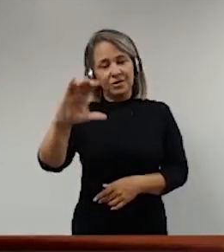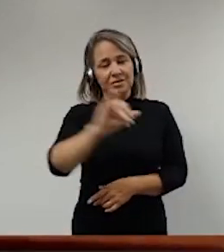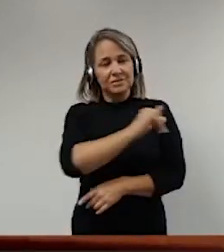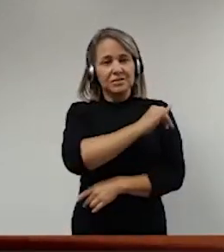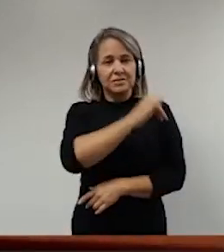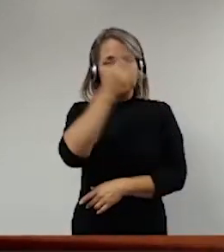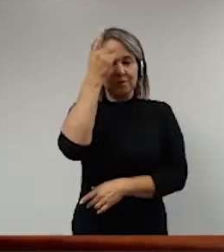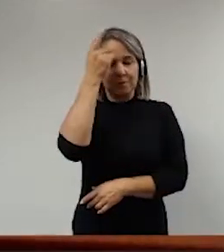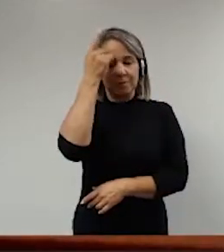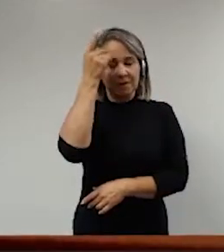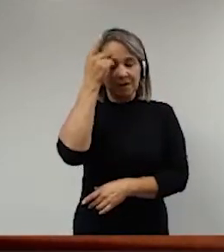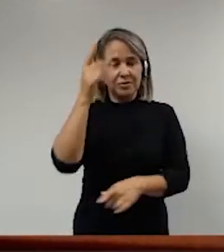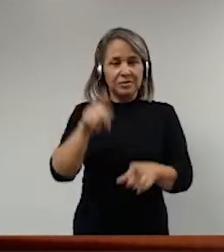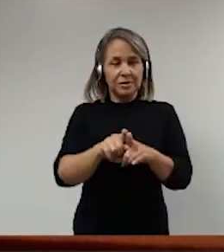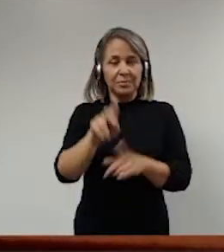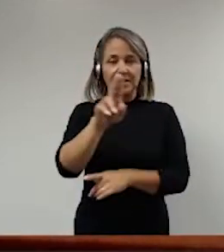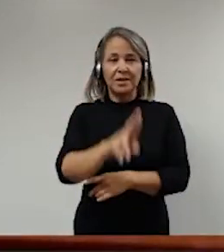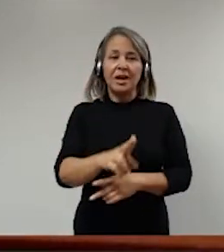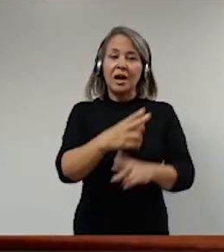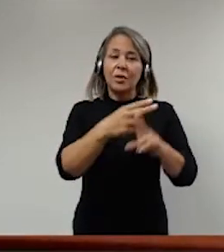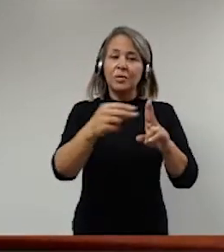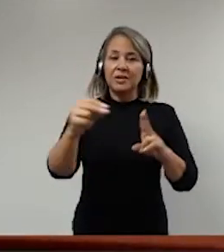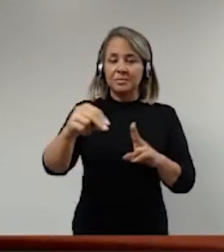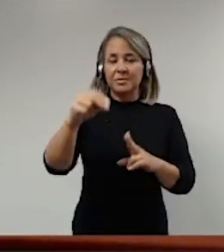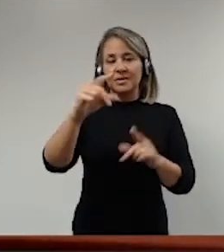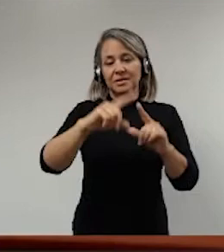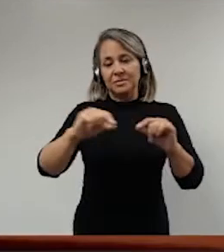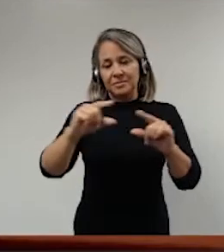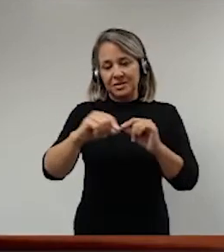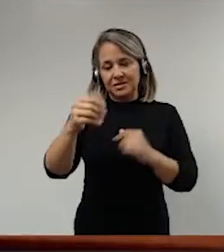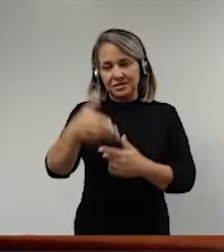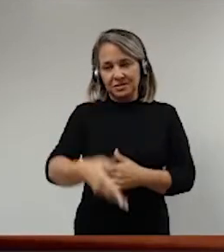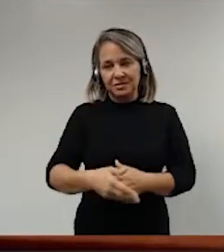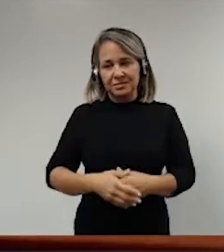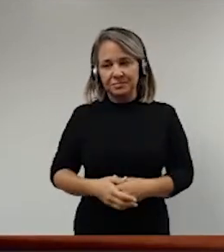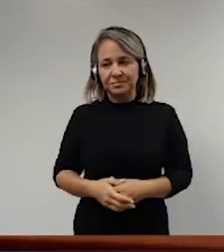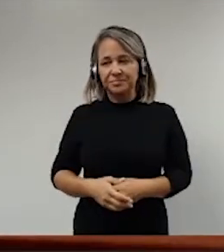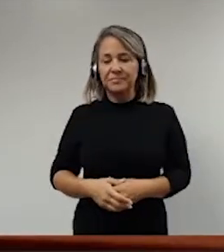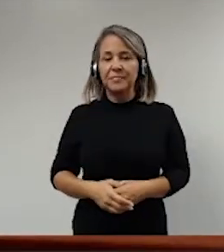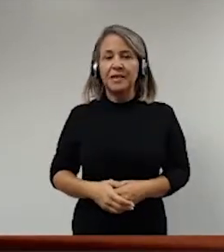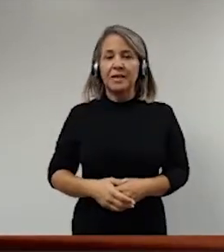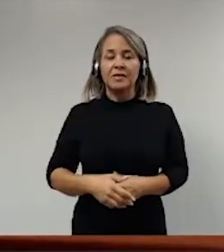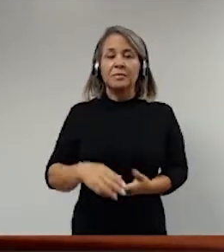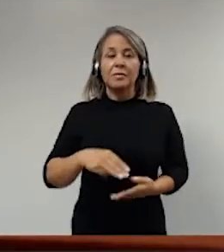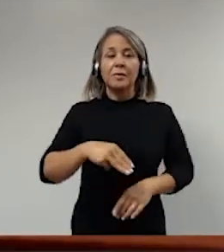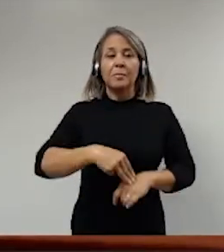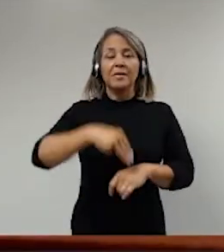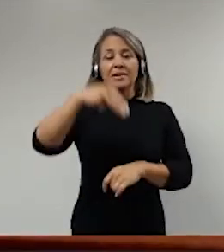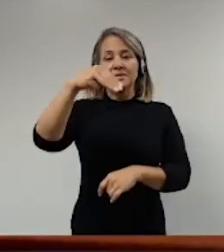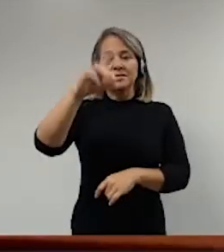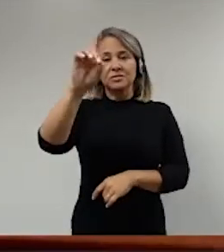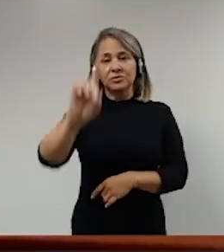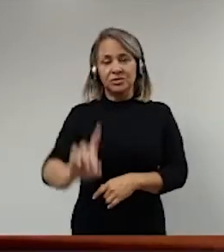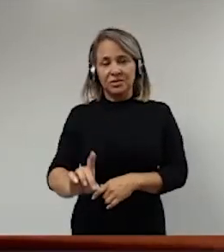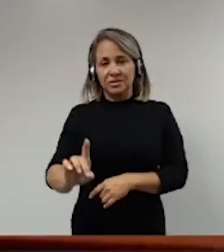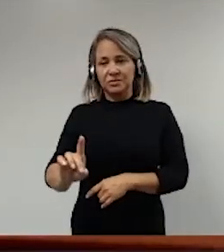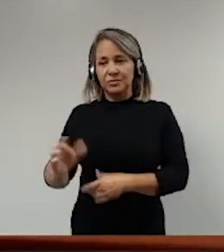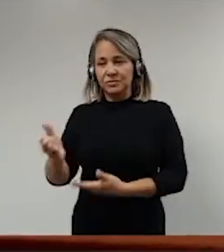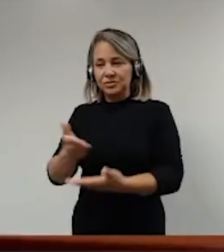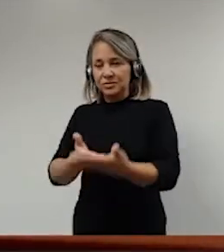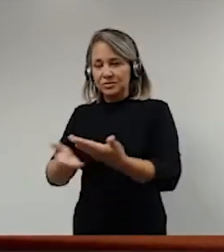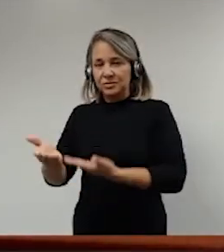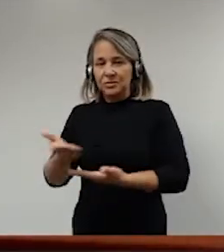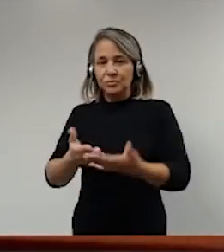pela Universidade de Brasília e Gestão Cultural pela Unifor, é mestre em Direito e Gestão de Conflitos pela